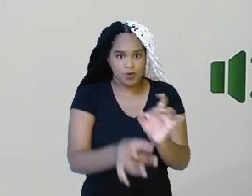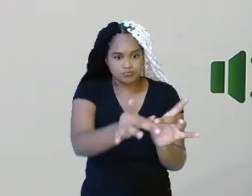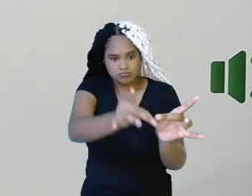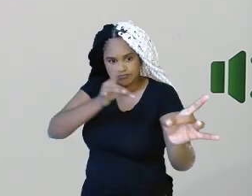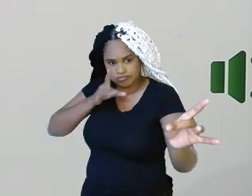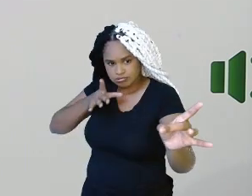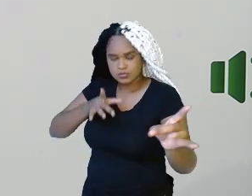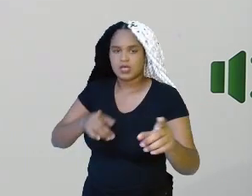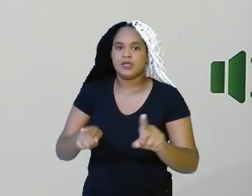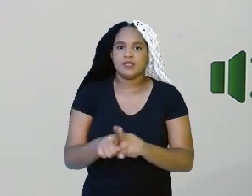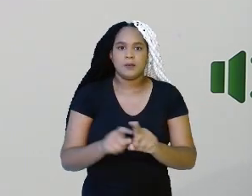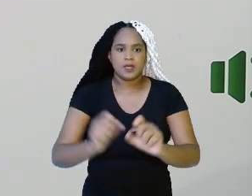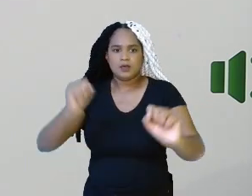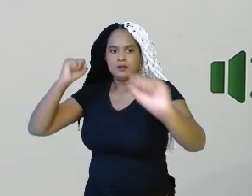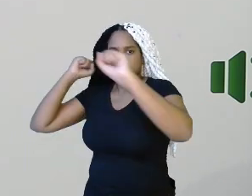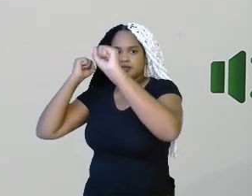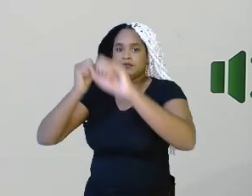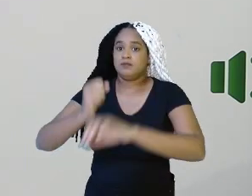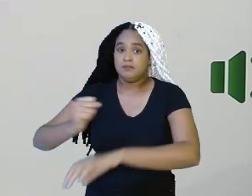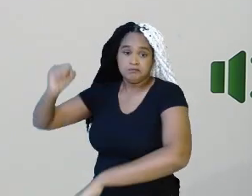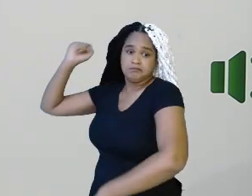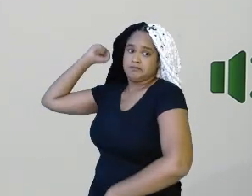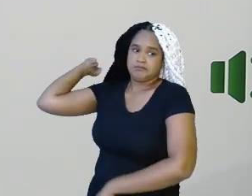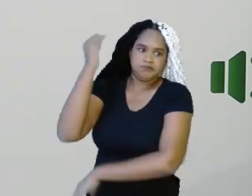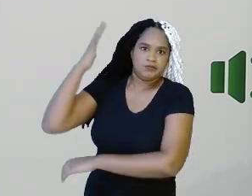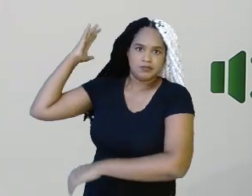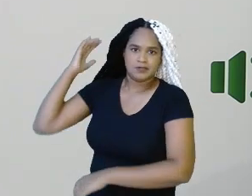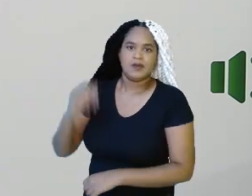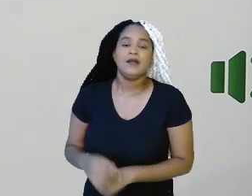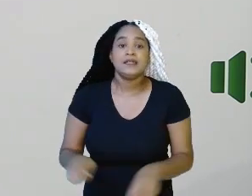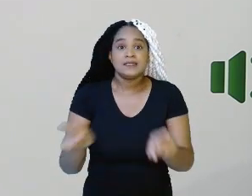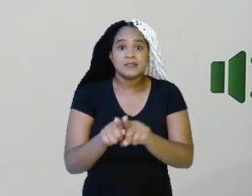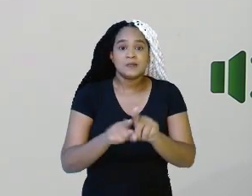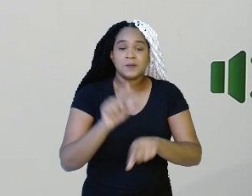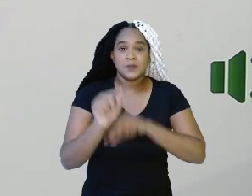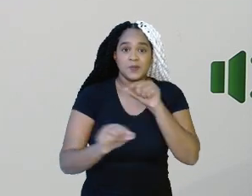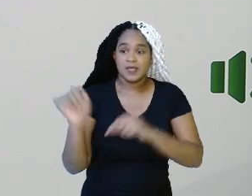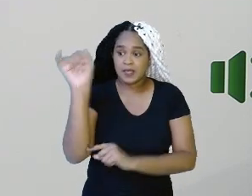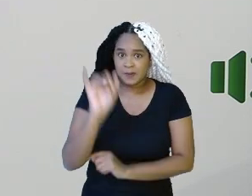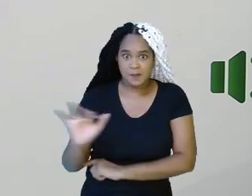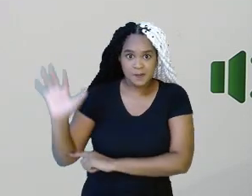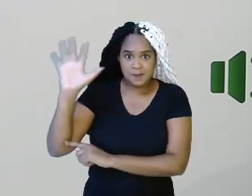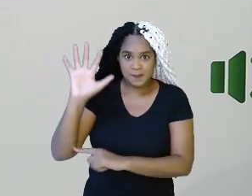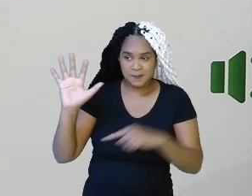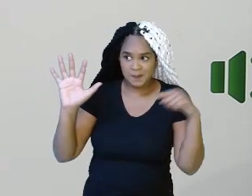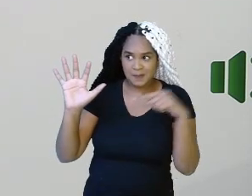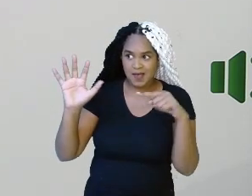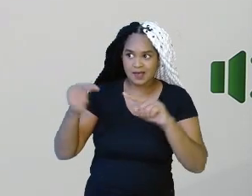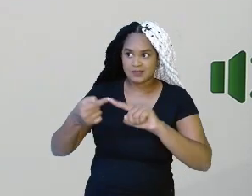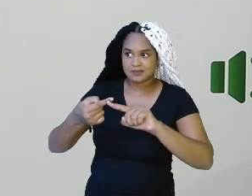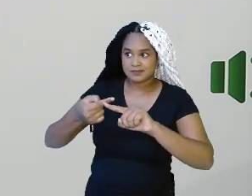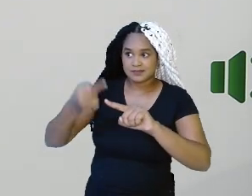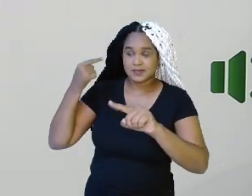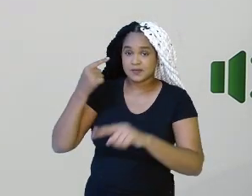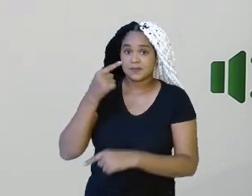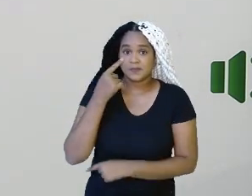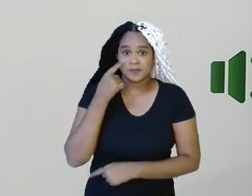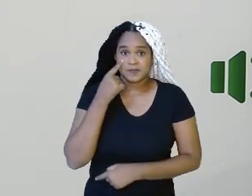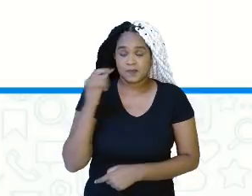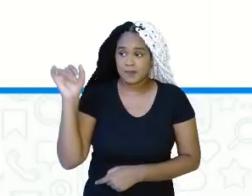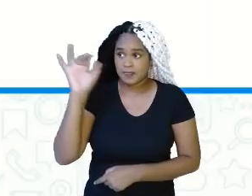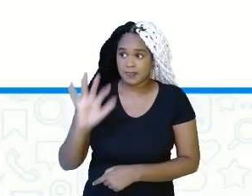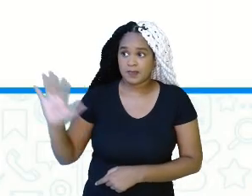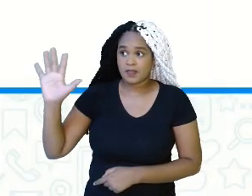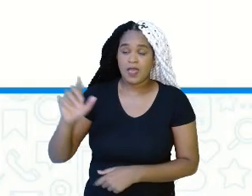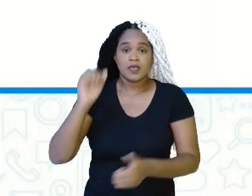de zarabatana, tem uma competição, inclusive nessa imagem anterior que eu passei, aqui ó,